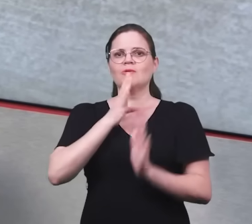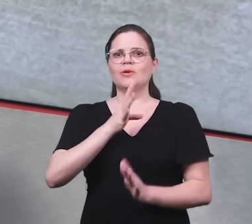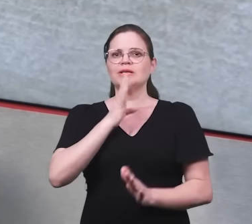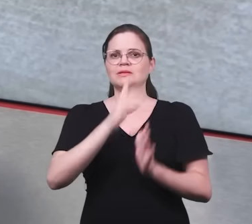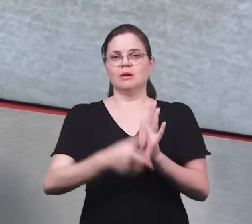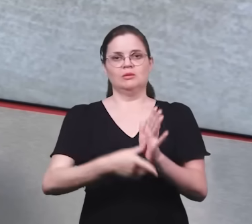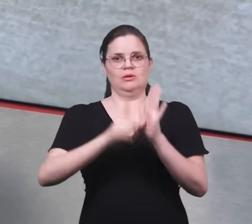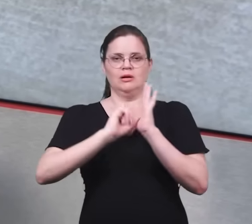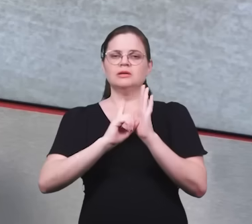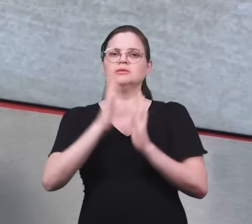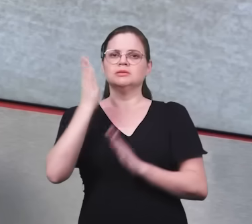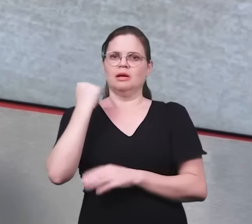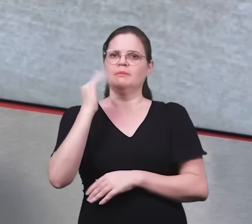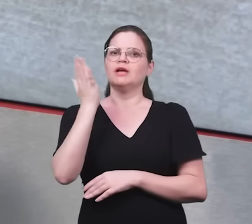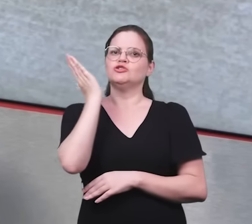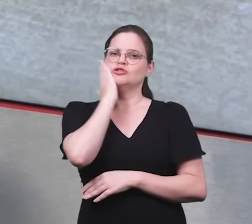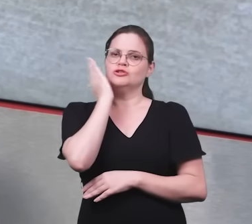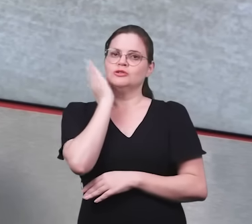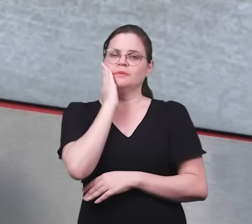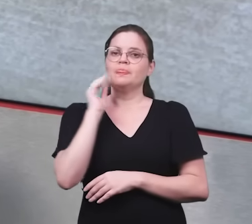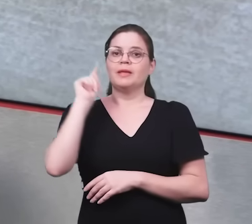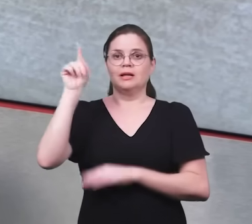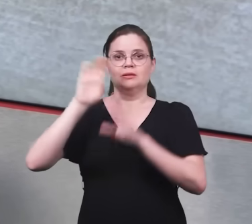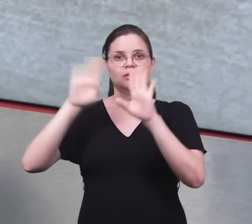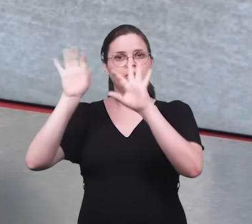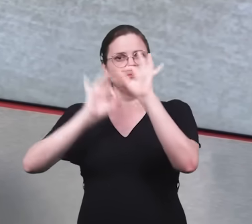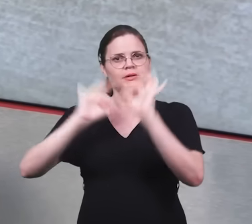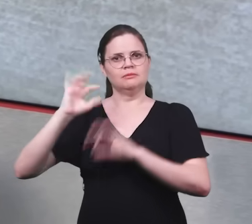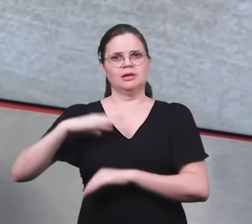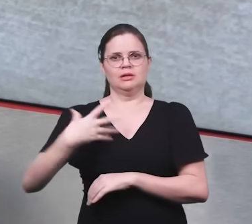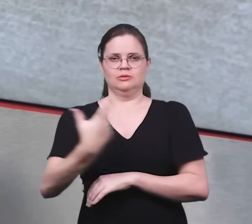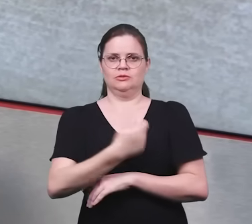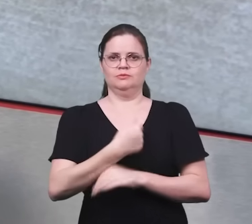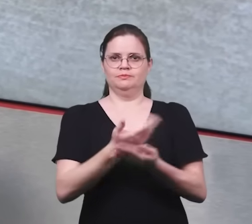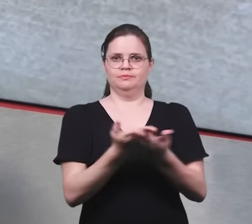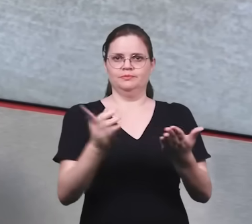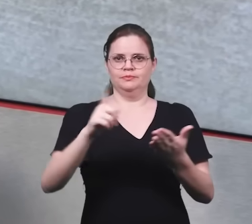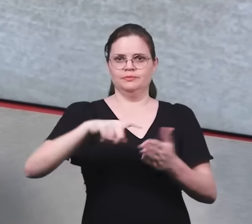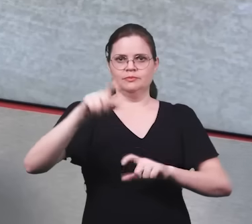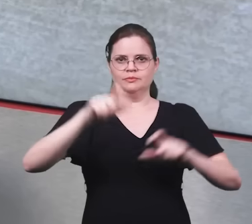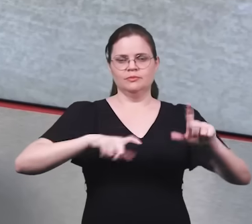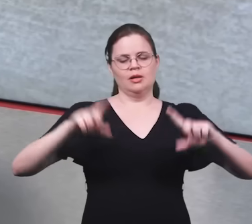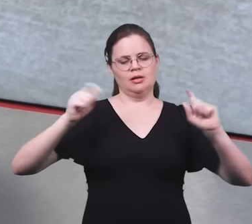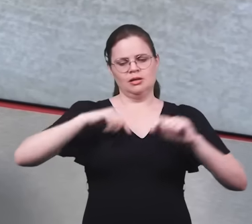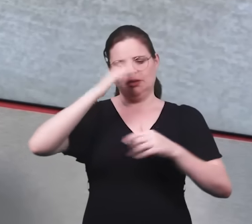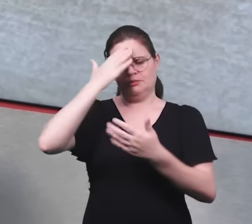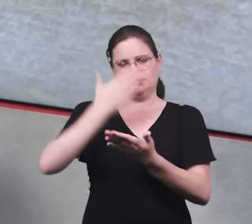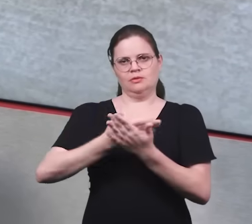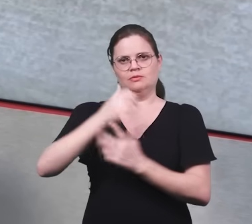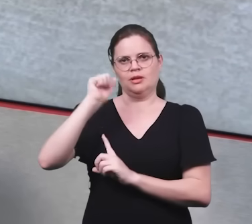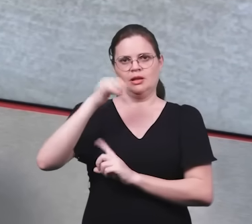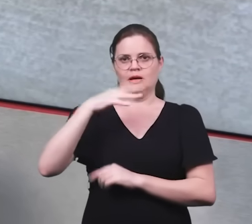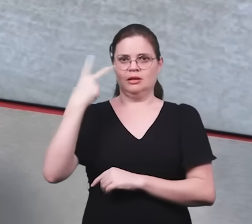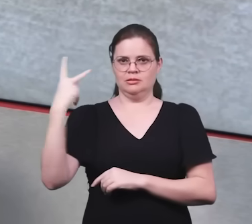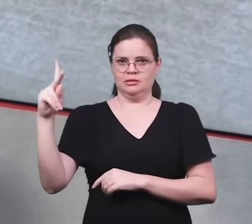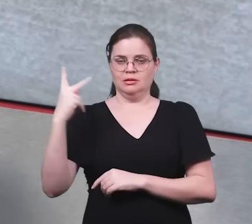preparou uma salvação. E essa salvação Ele preparou para tantos quantos são capazes de confiar na sua